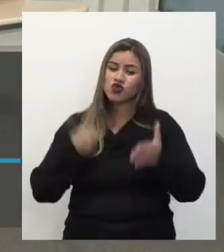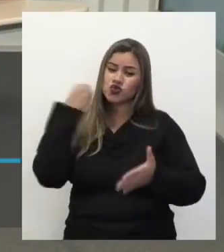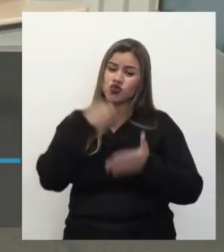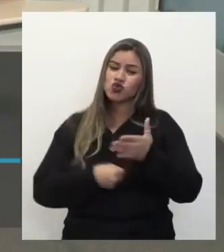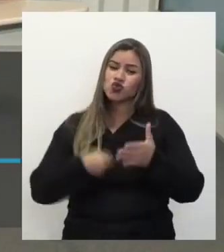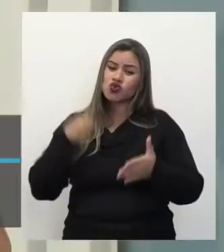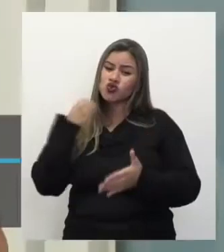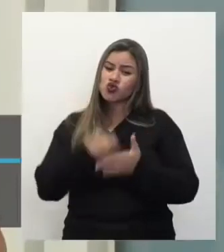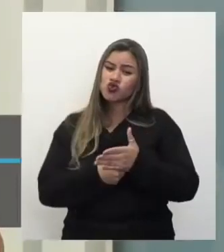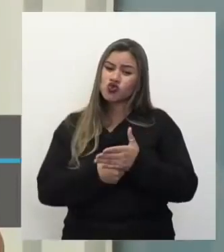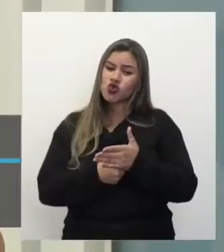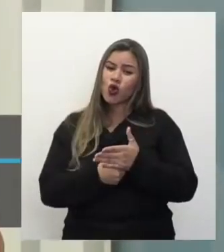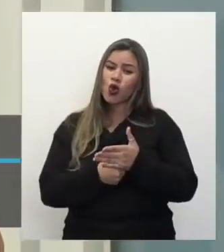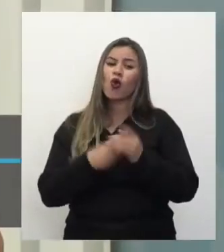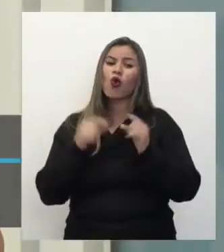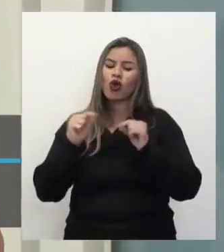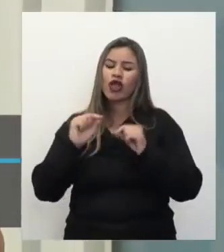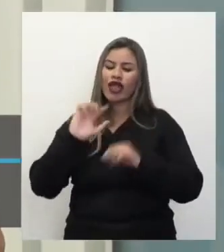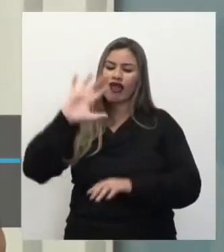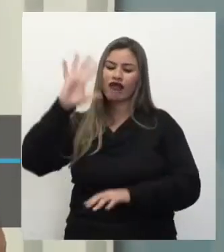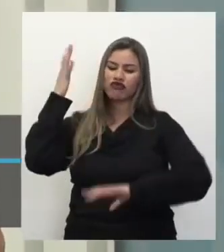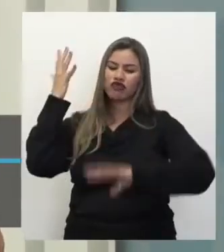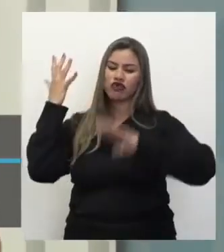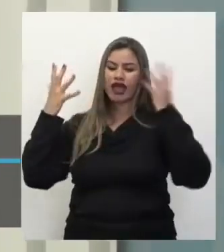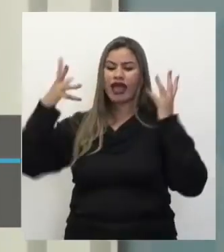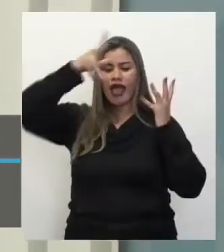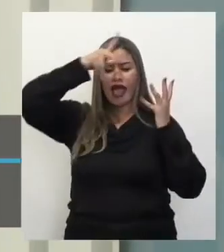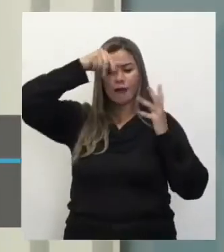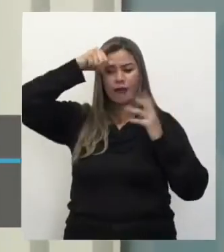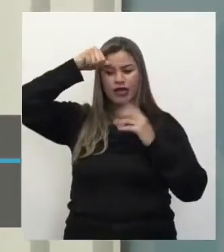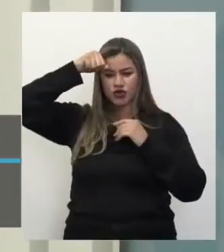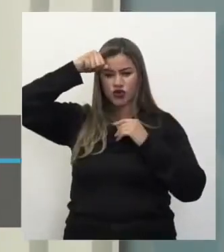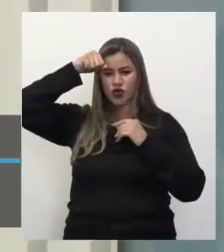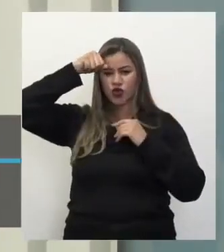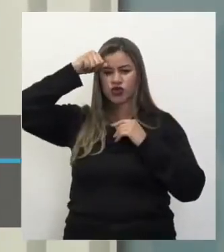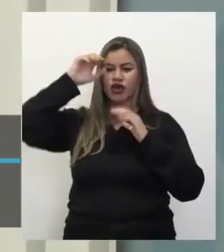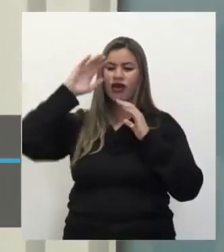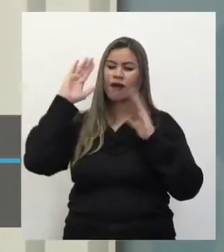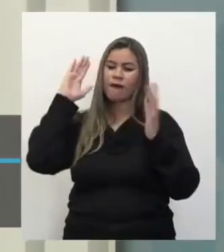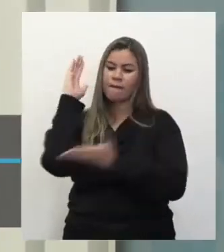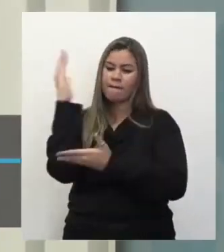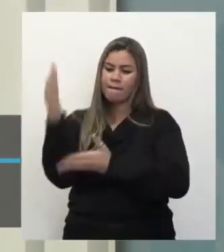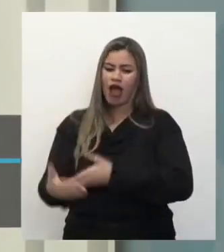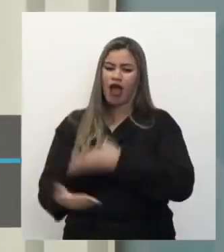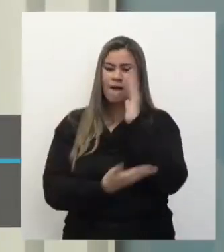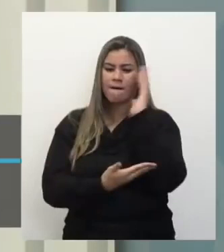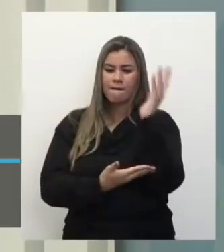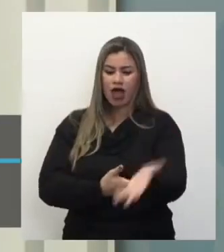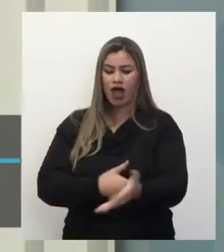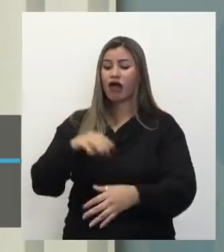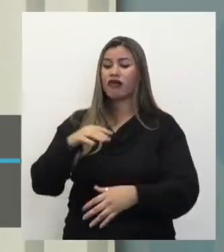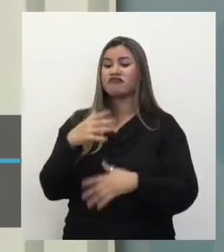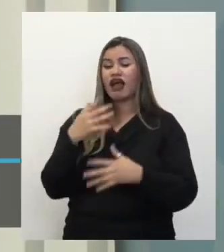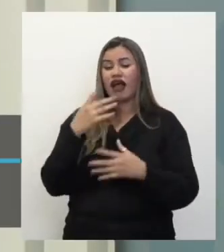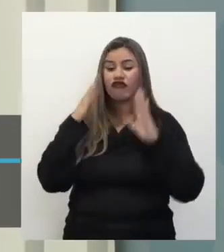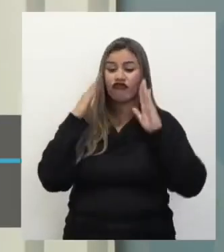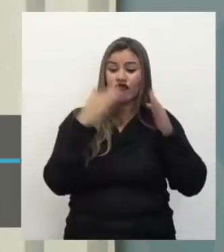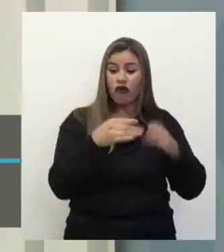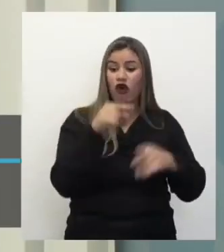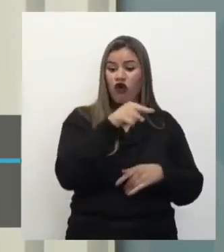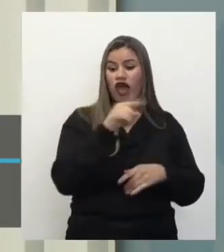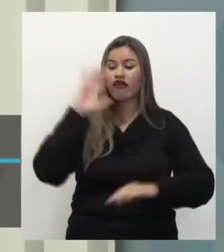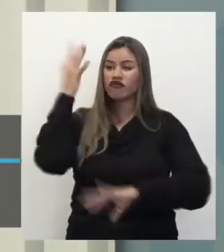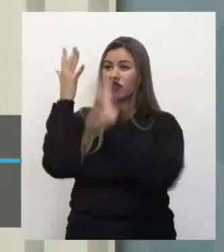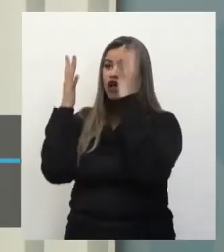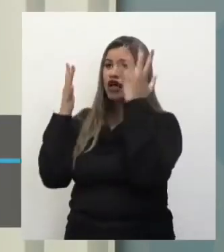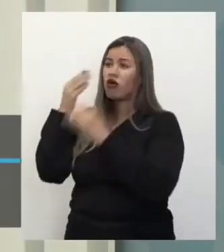que a floresta amazônica não seja devastada que eu não me importo com as demais florestas, com o meio ambiente de